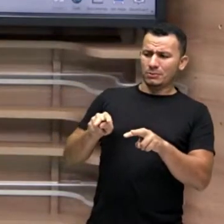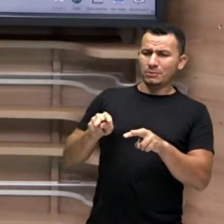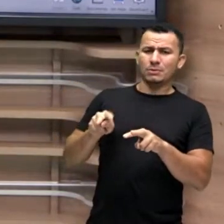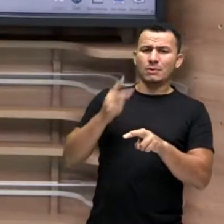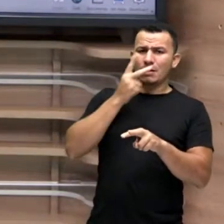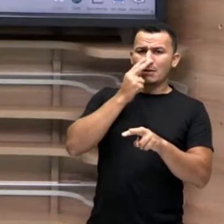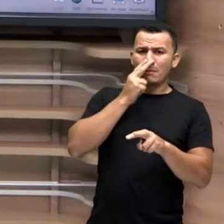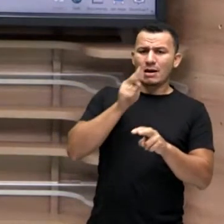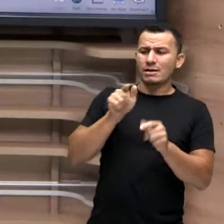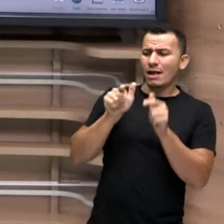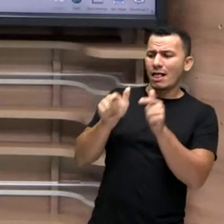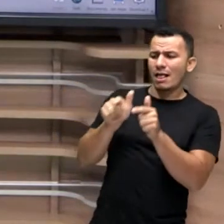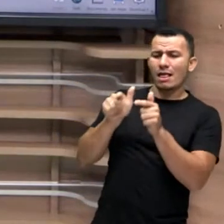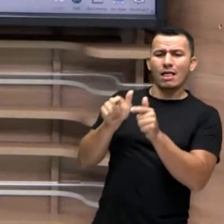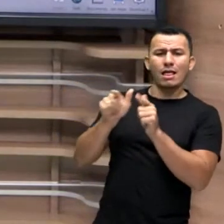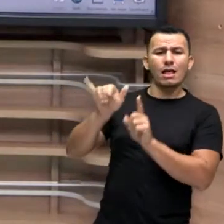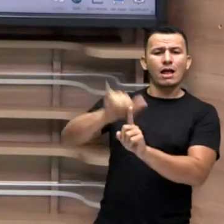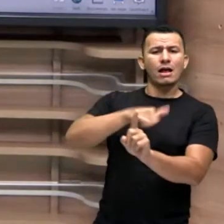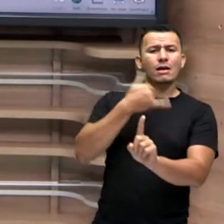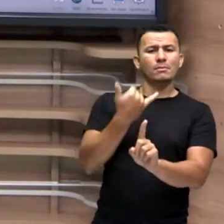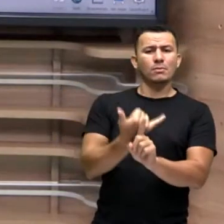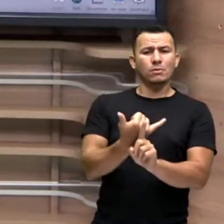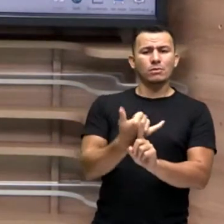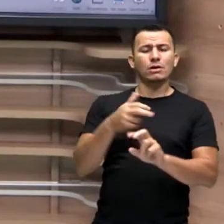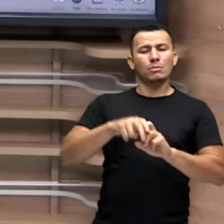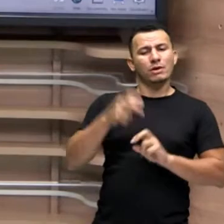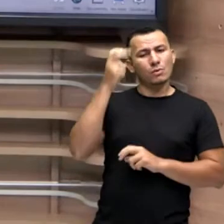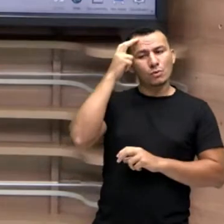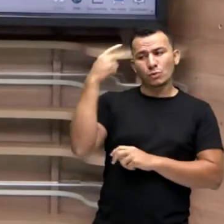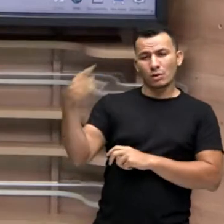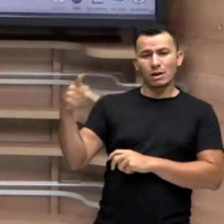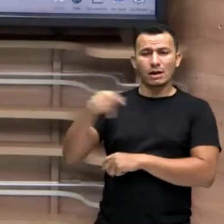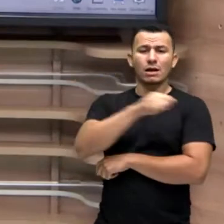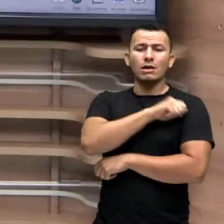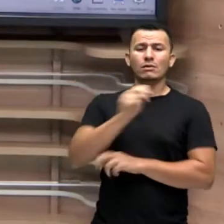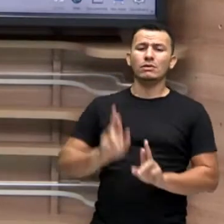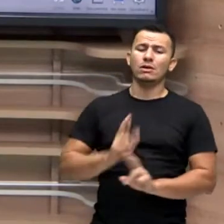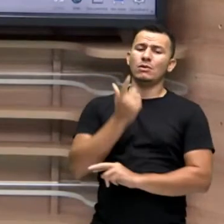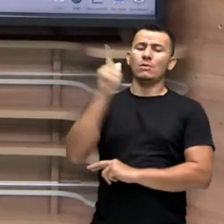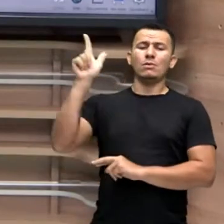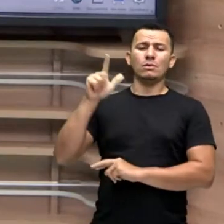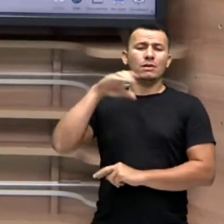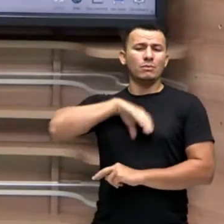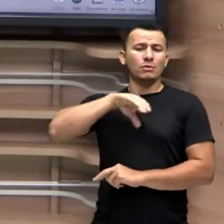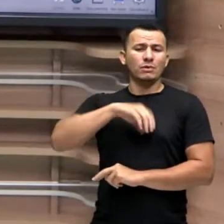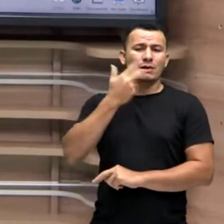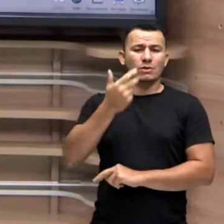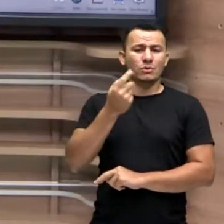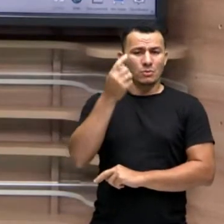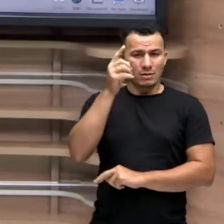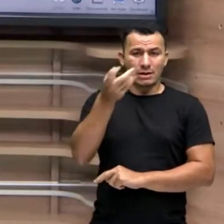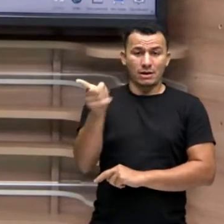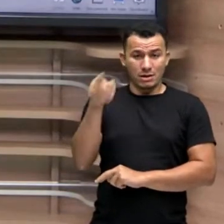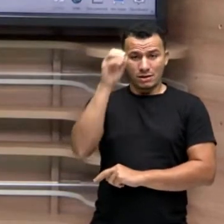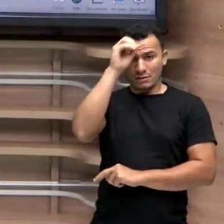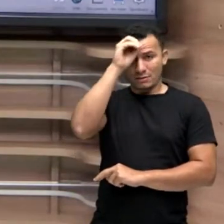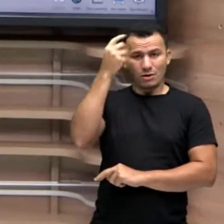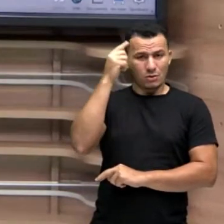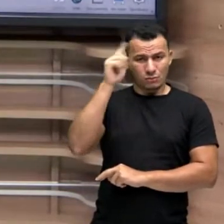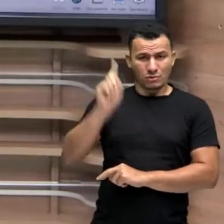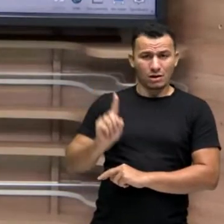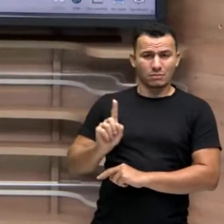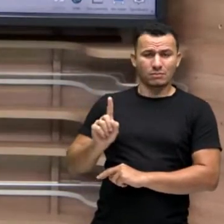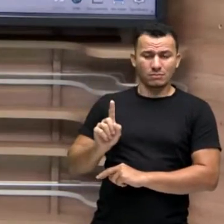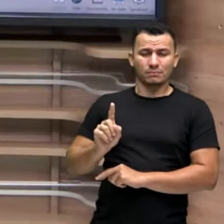fazendo bullying mesmo né é porque ele era de uma cultura diferente não sabia falar nosso português e também já